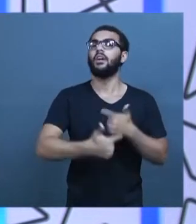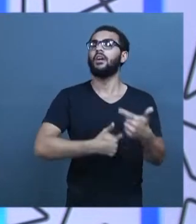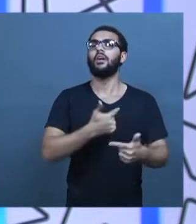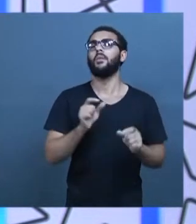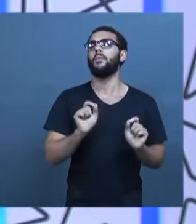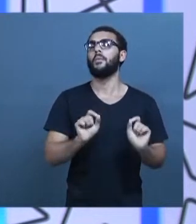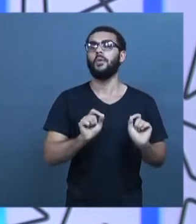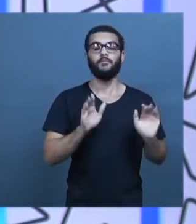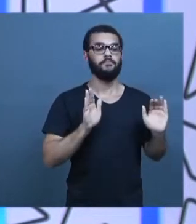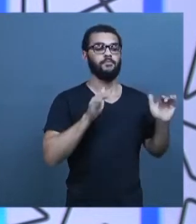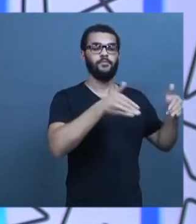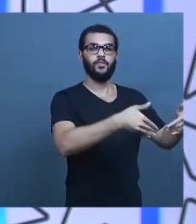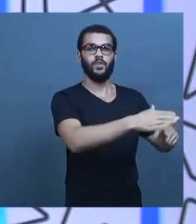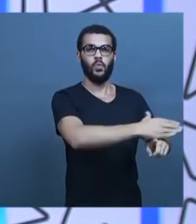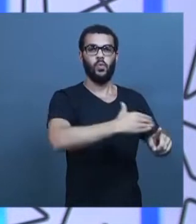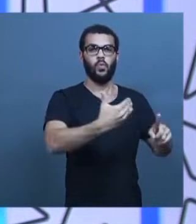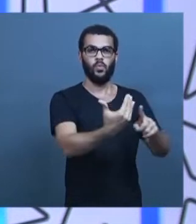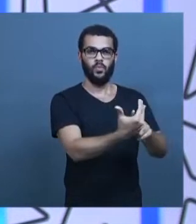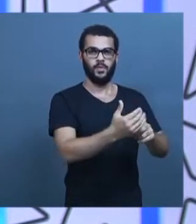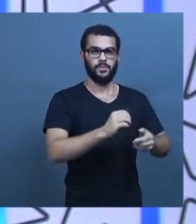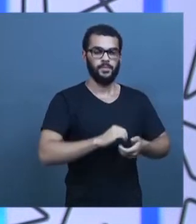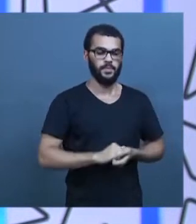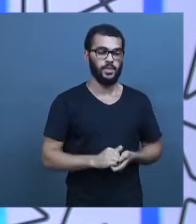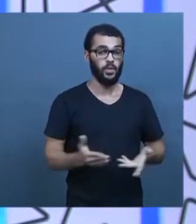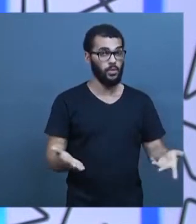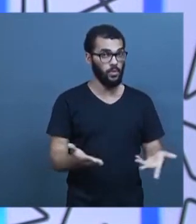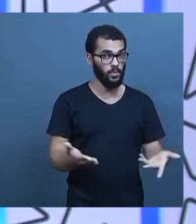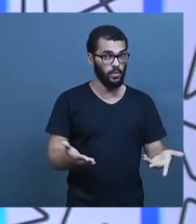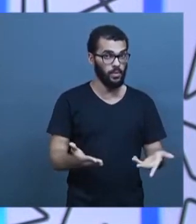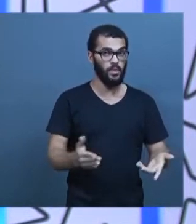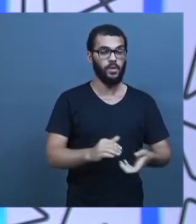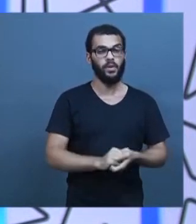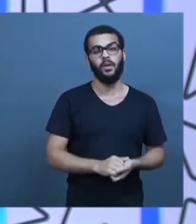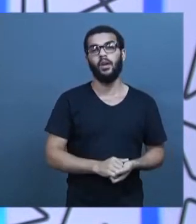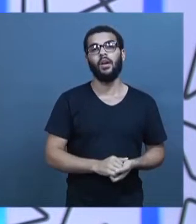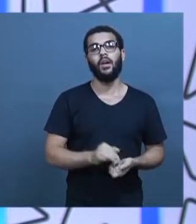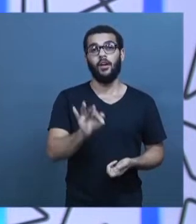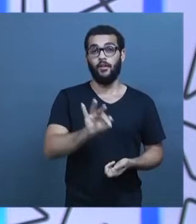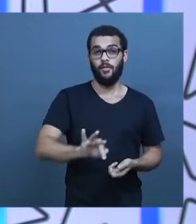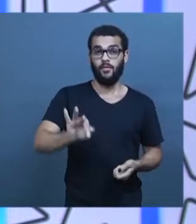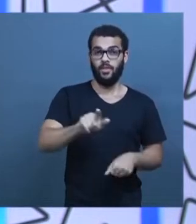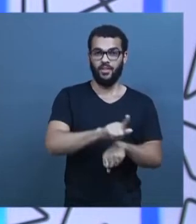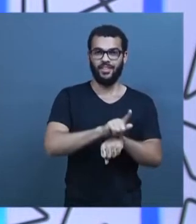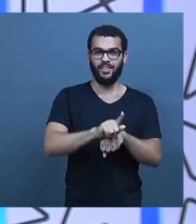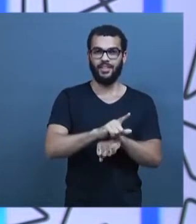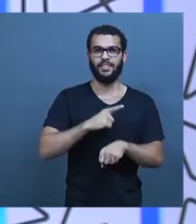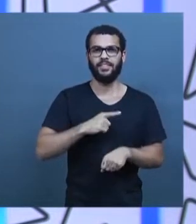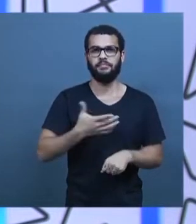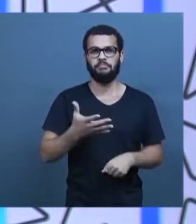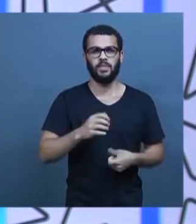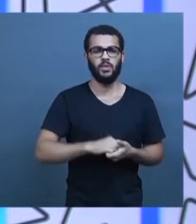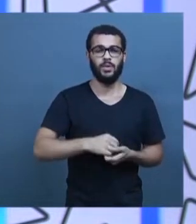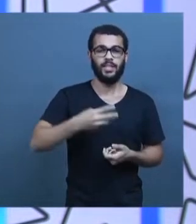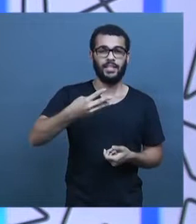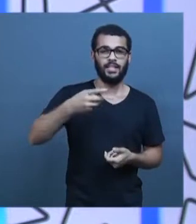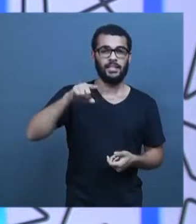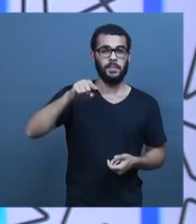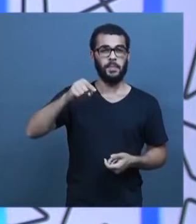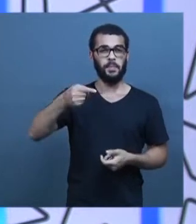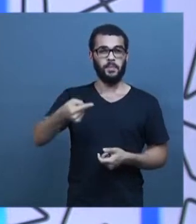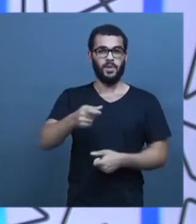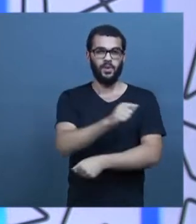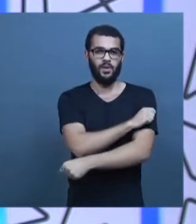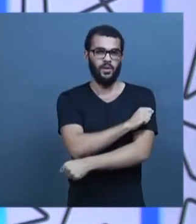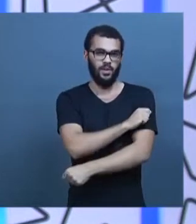para a comunidade. A Fagem hoje, ela conta com praticamente 3 mil alunos, ou seja, a